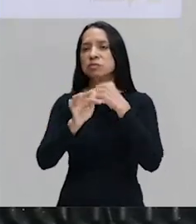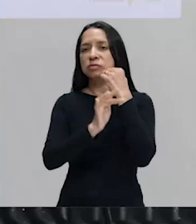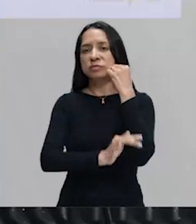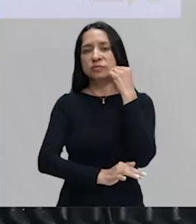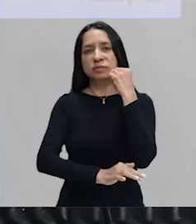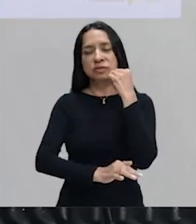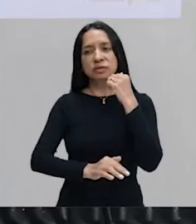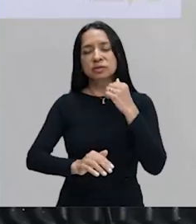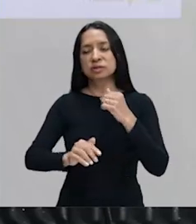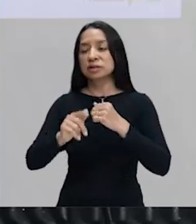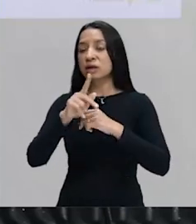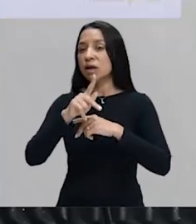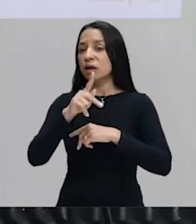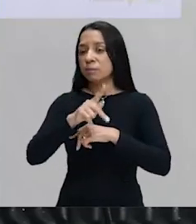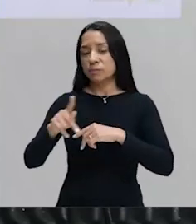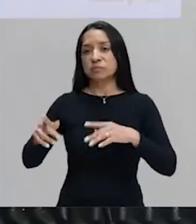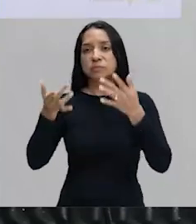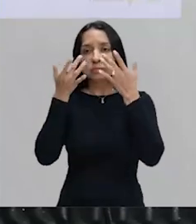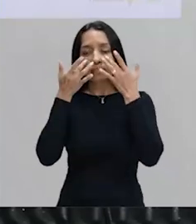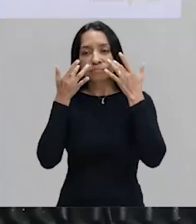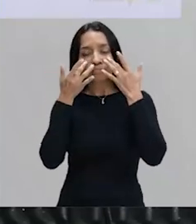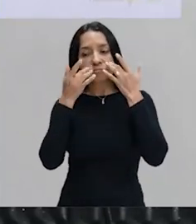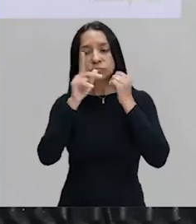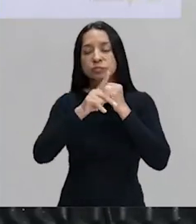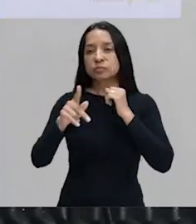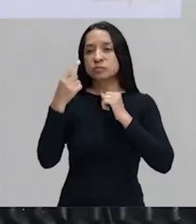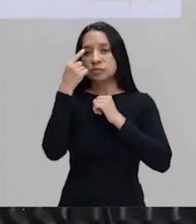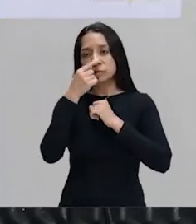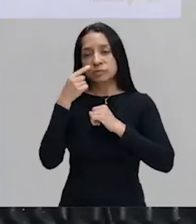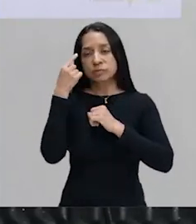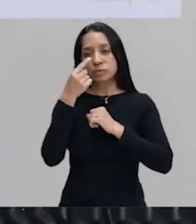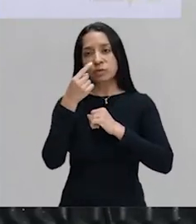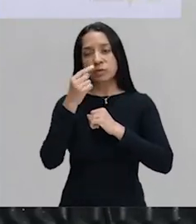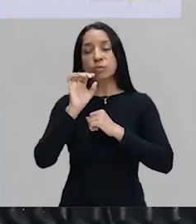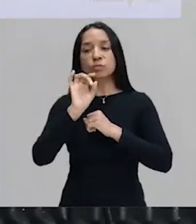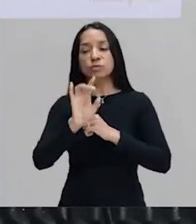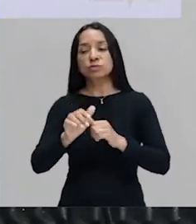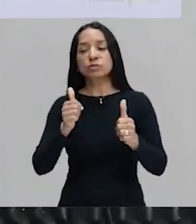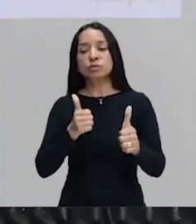Dominice, que dia vai passar a aula da professora Leda. É só nos seguir lá no Instagram,